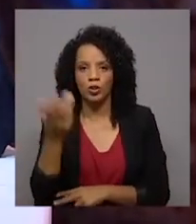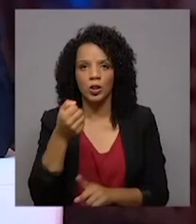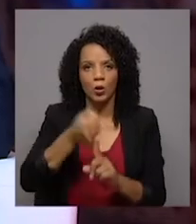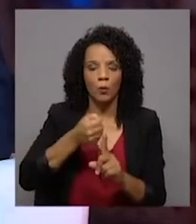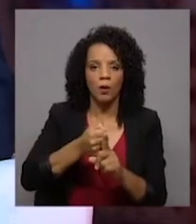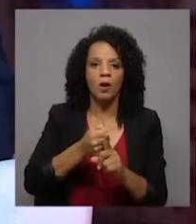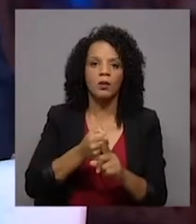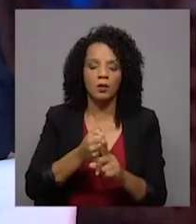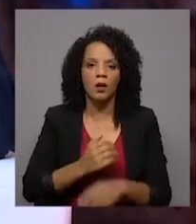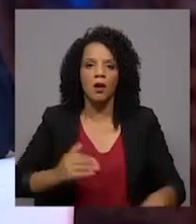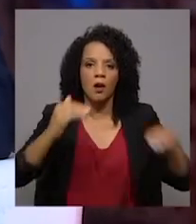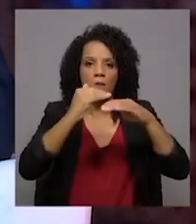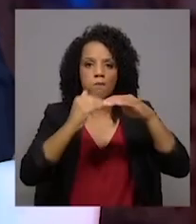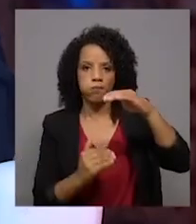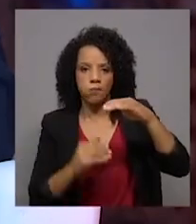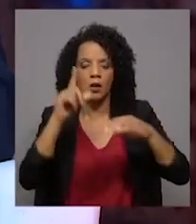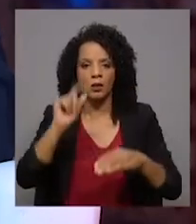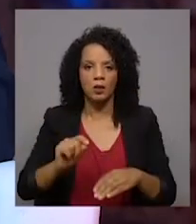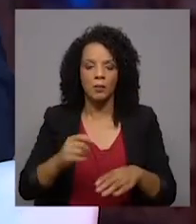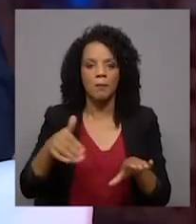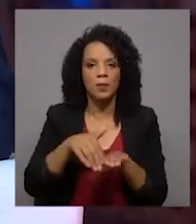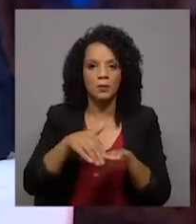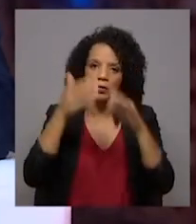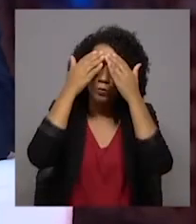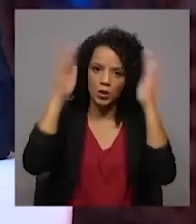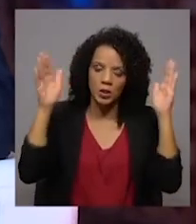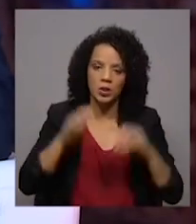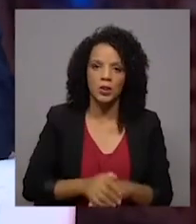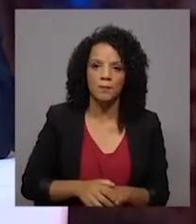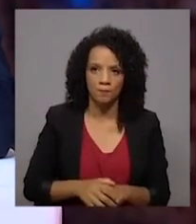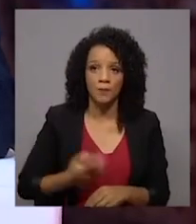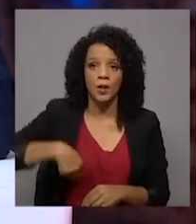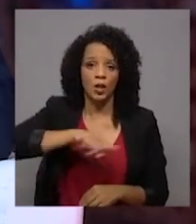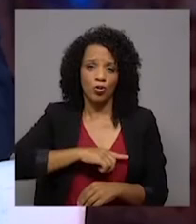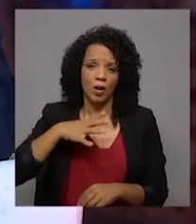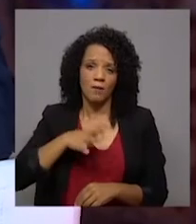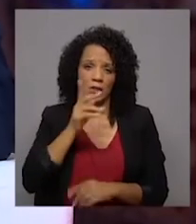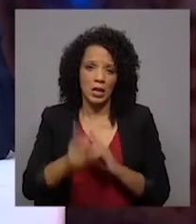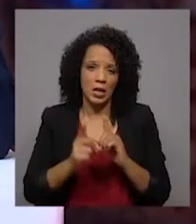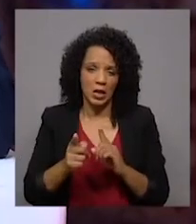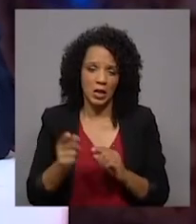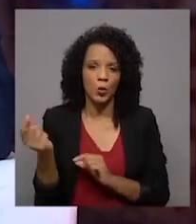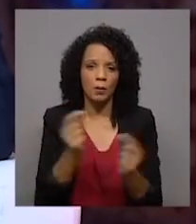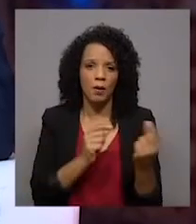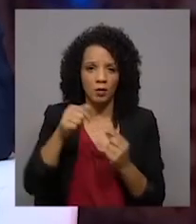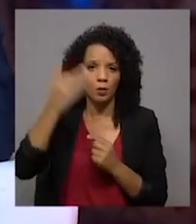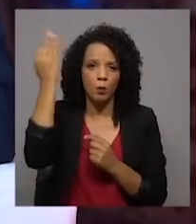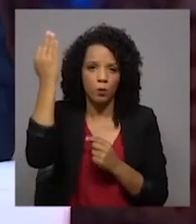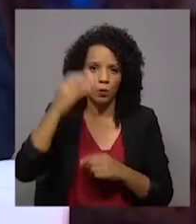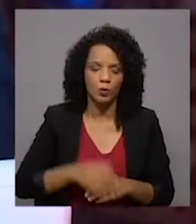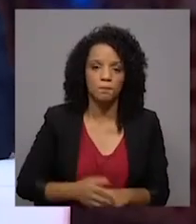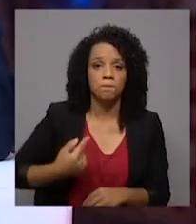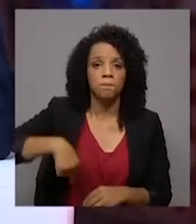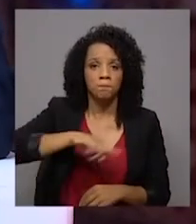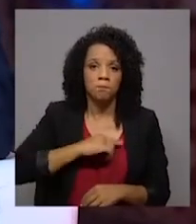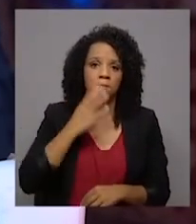às desigualdades, da democracia participativa. E aí, no fundo, esta é a mensagem que nós queremos trazer a debate aqui no Porto. Achamos